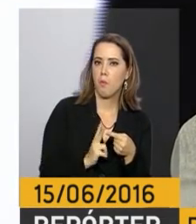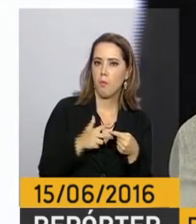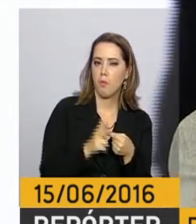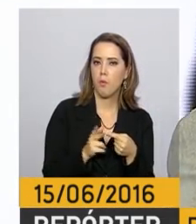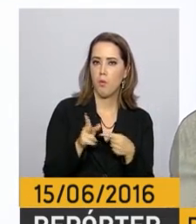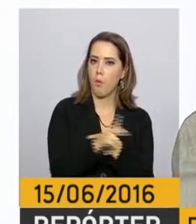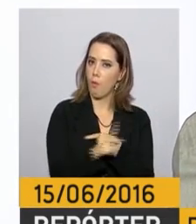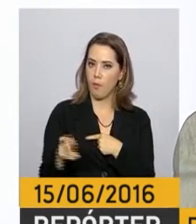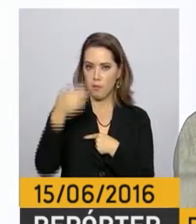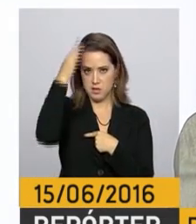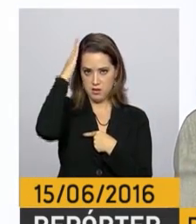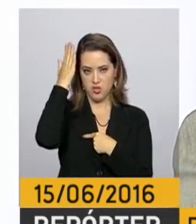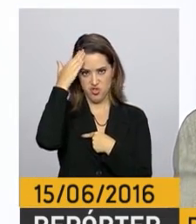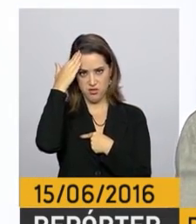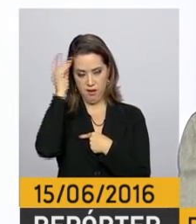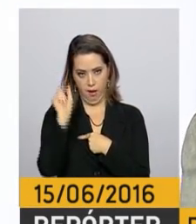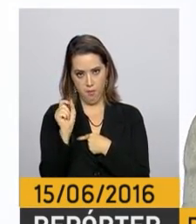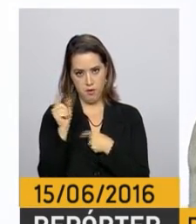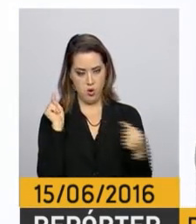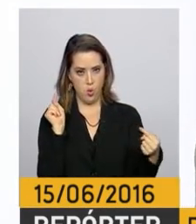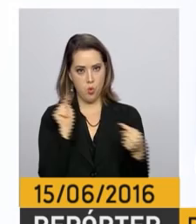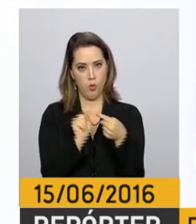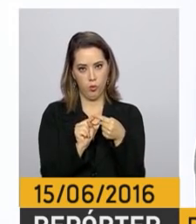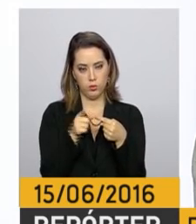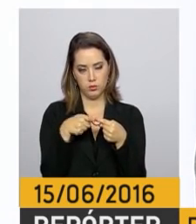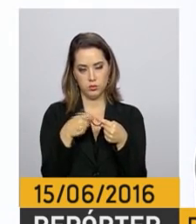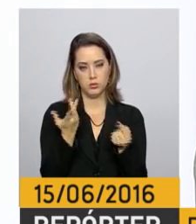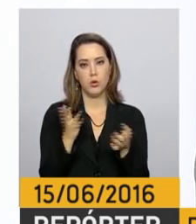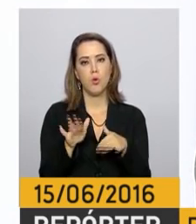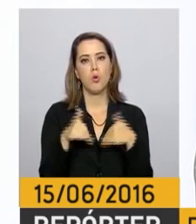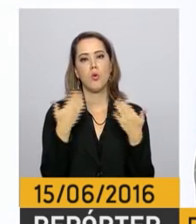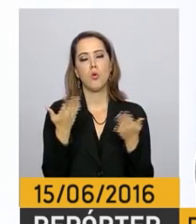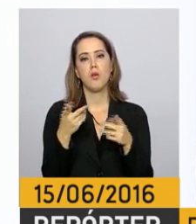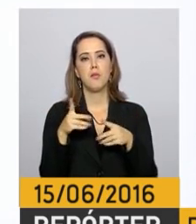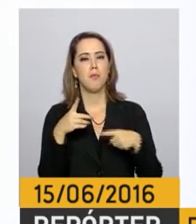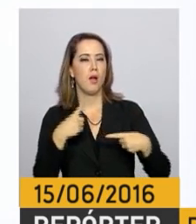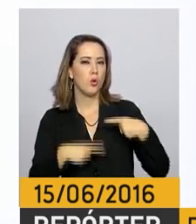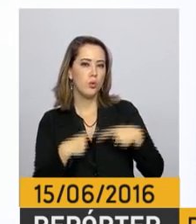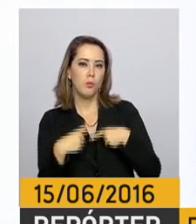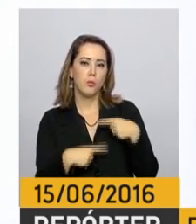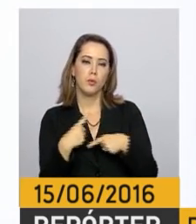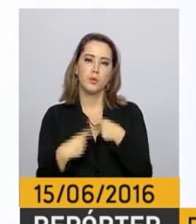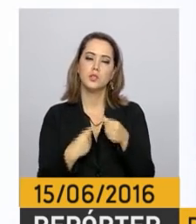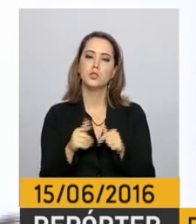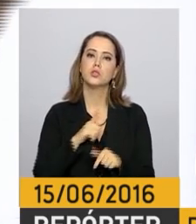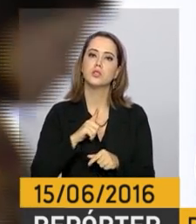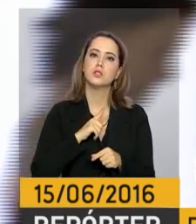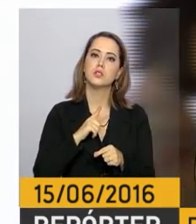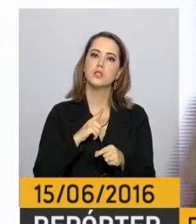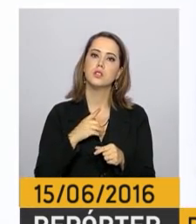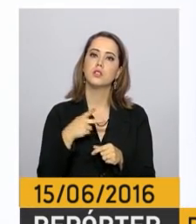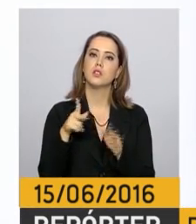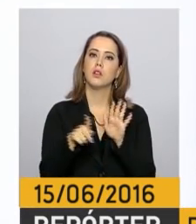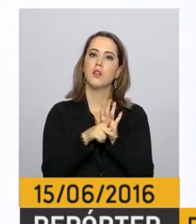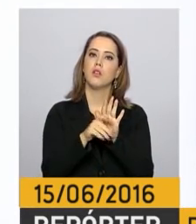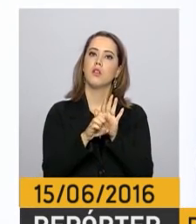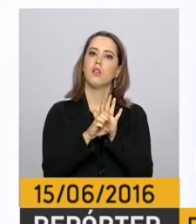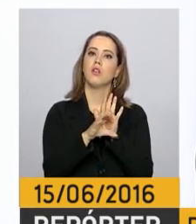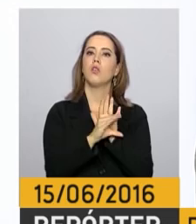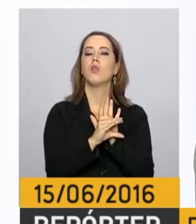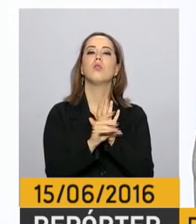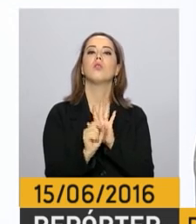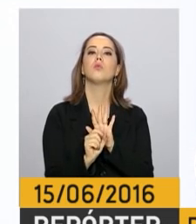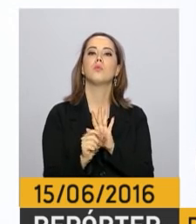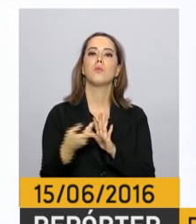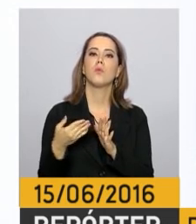alteração e também qual o impacto político o senhor imagina que deve ter na tramitação dessa PEC com